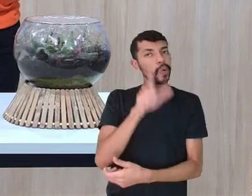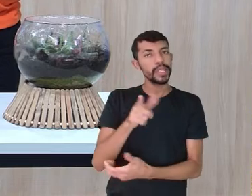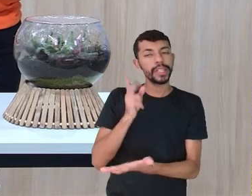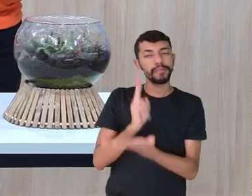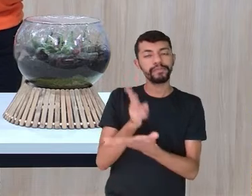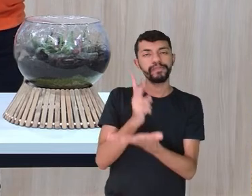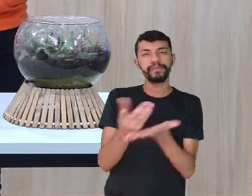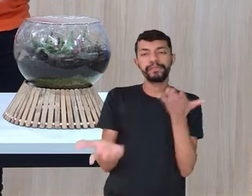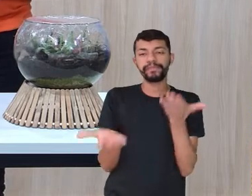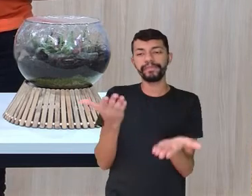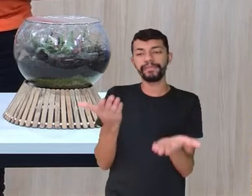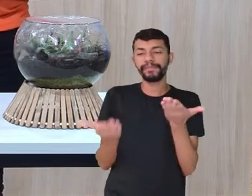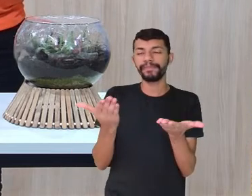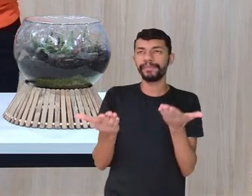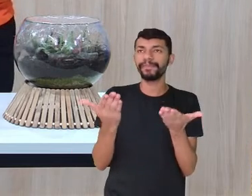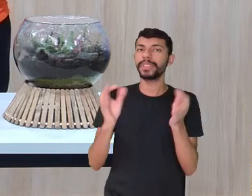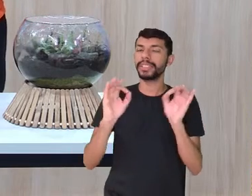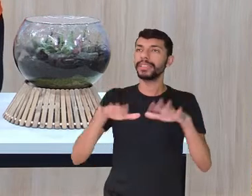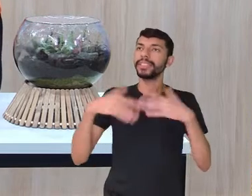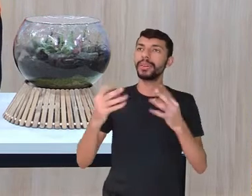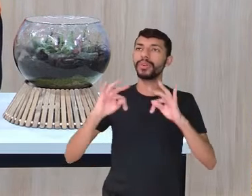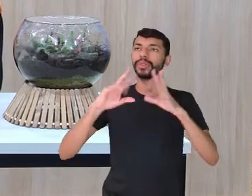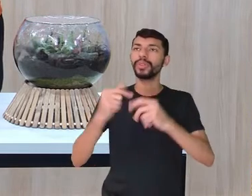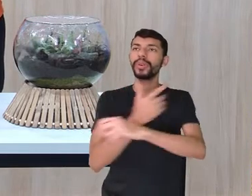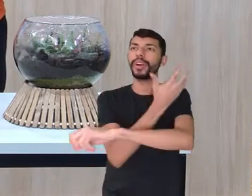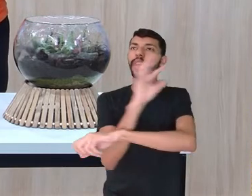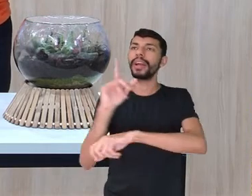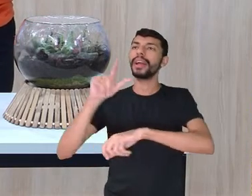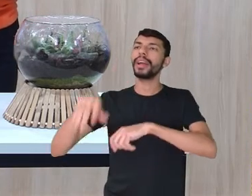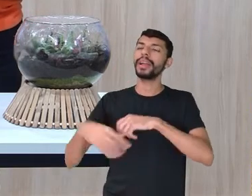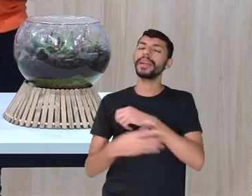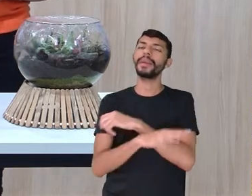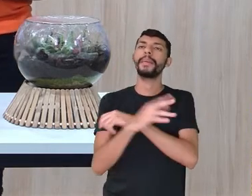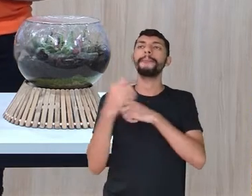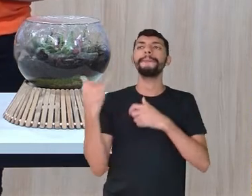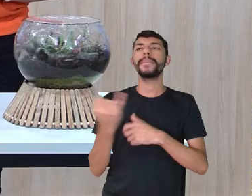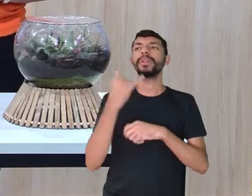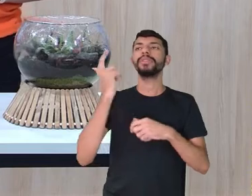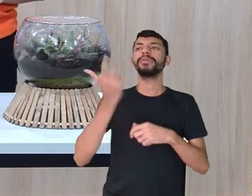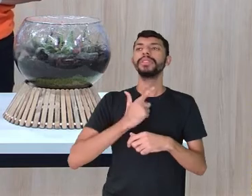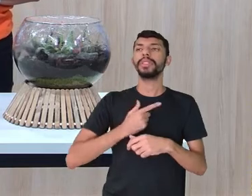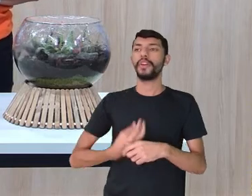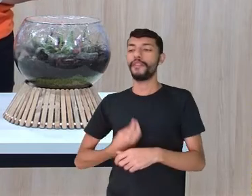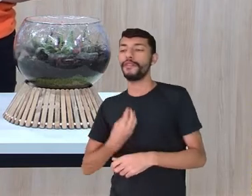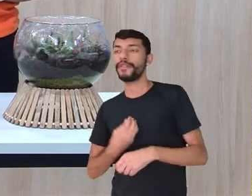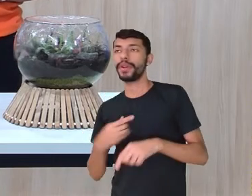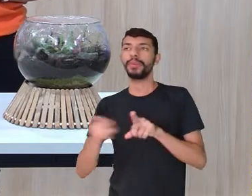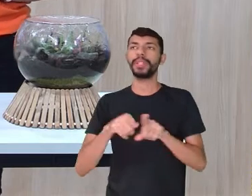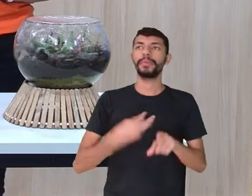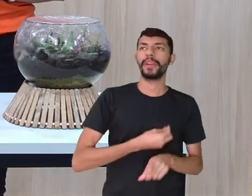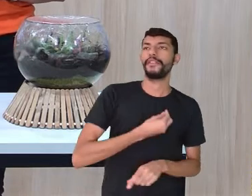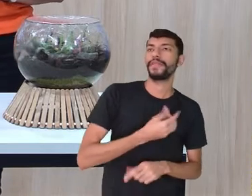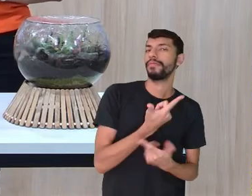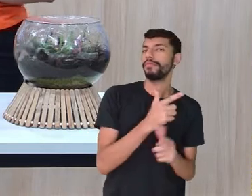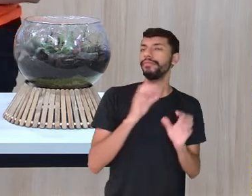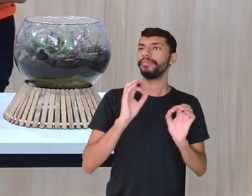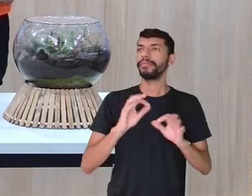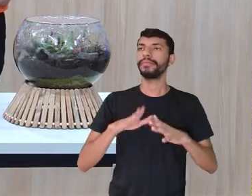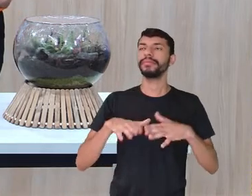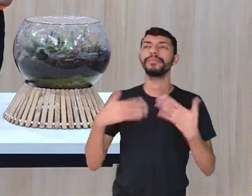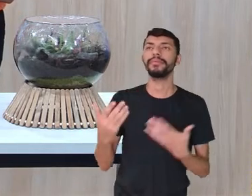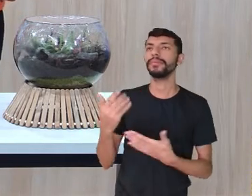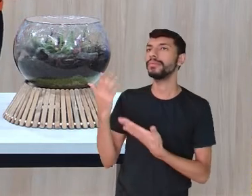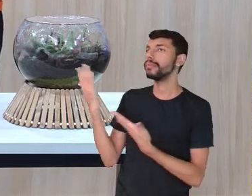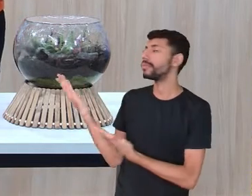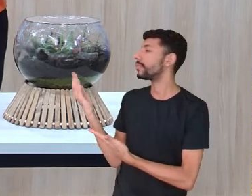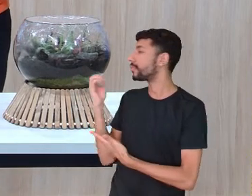equilíbrio. Então, todo o ecossistema é importante que tenha tanto os fatores bióticos como os abióticos. E aqui nós temos os